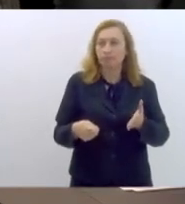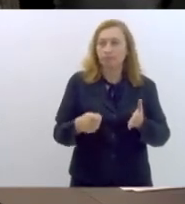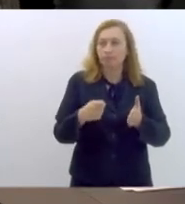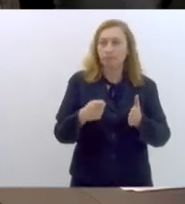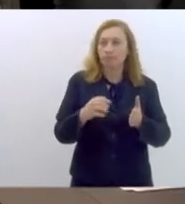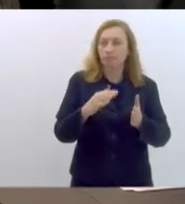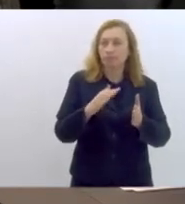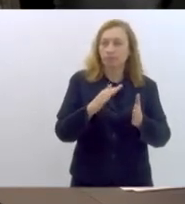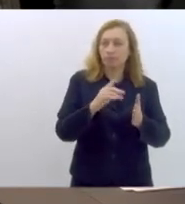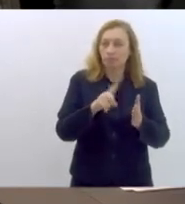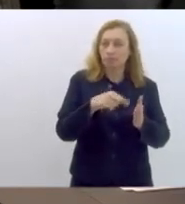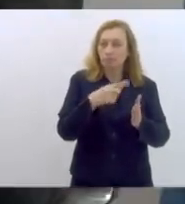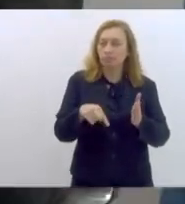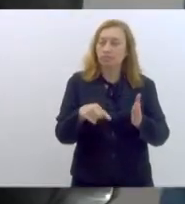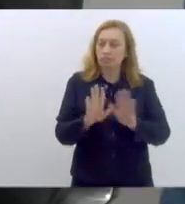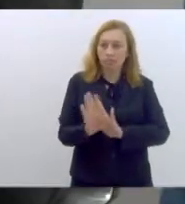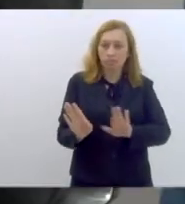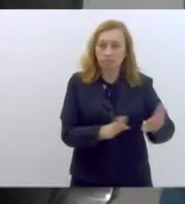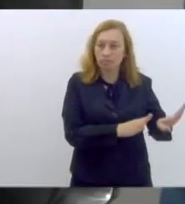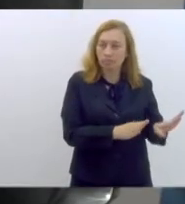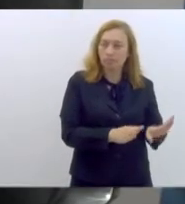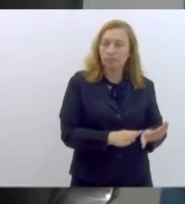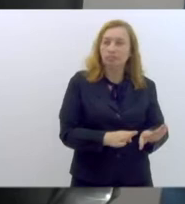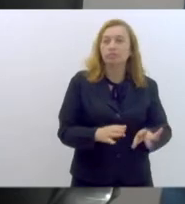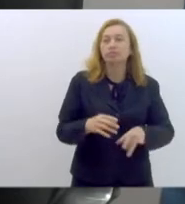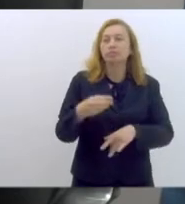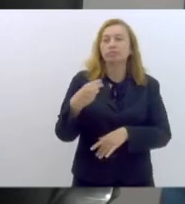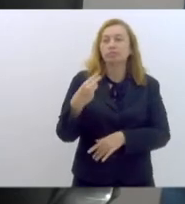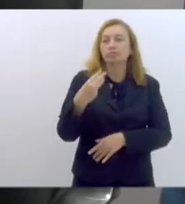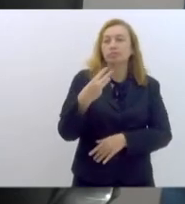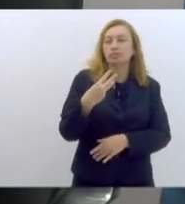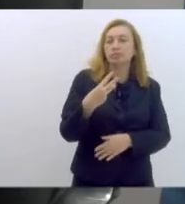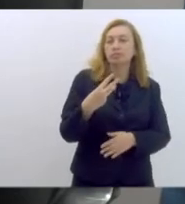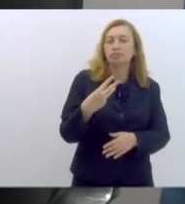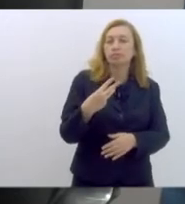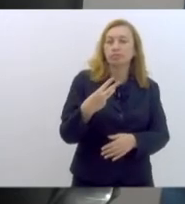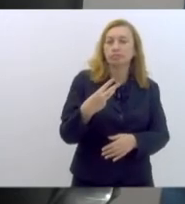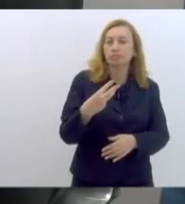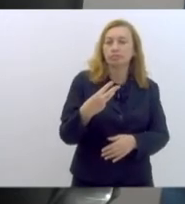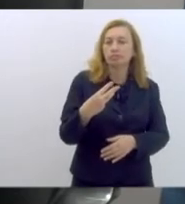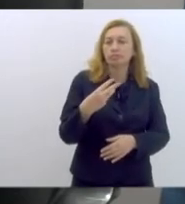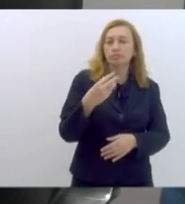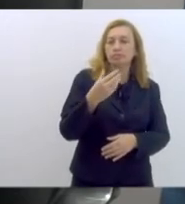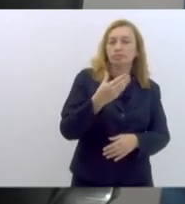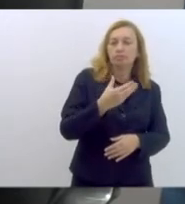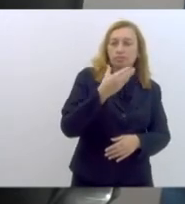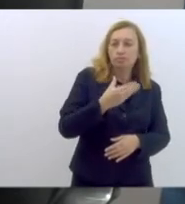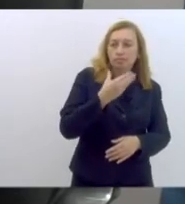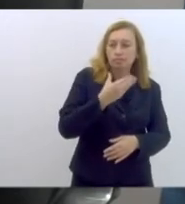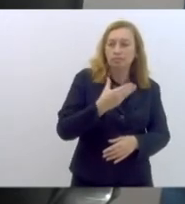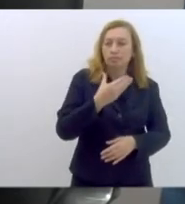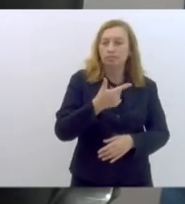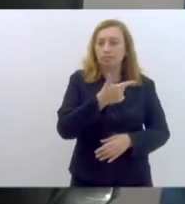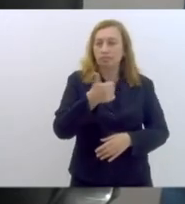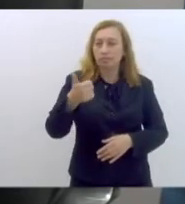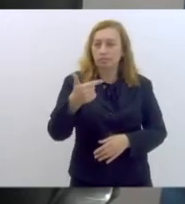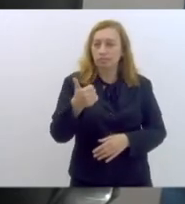nunca então, mais. Então, esses quatro, esses três, dezembro de 21, abril de 22, maio de 22, 1, 1 e 2